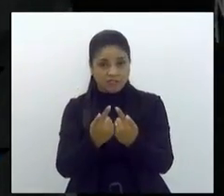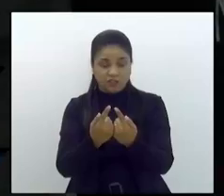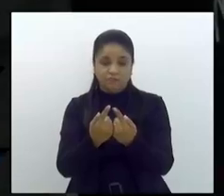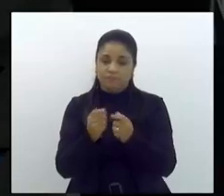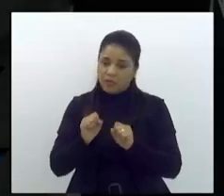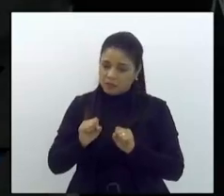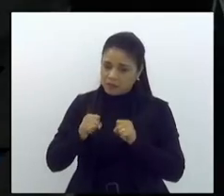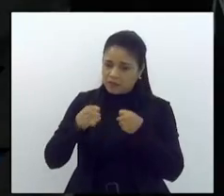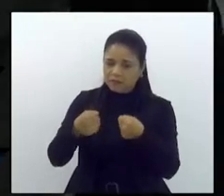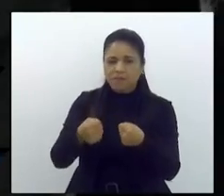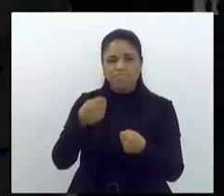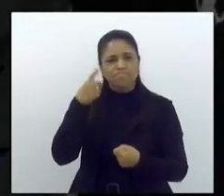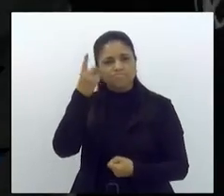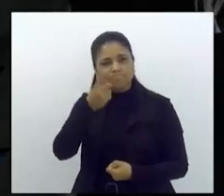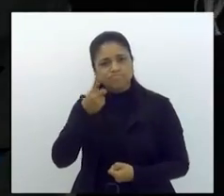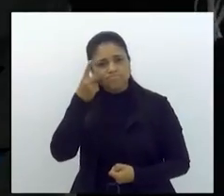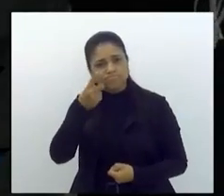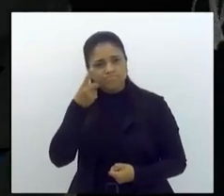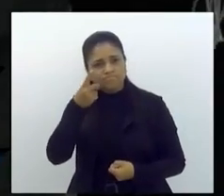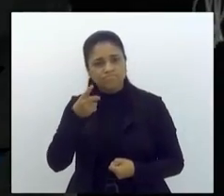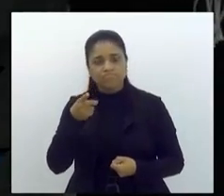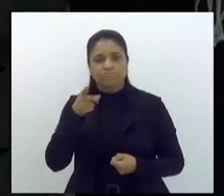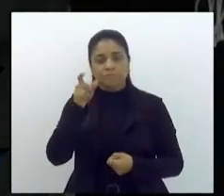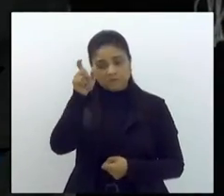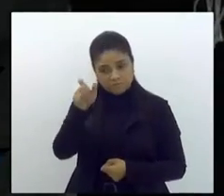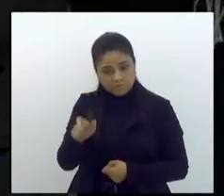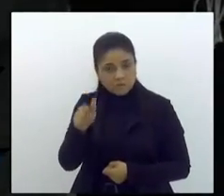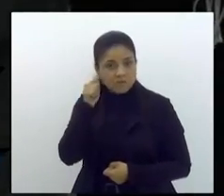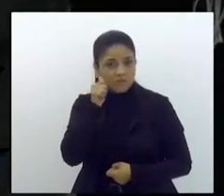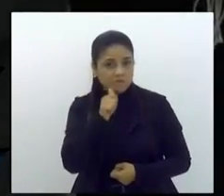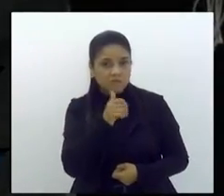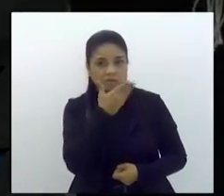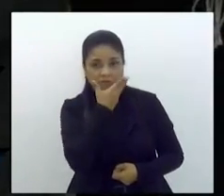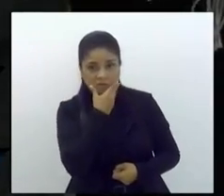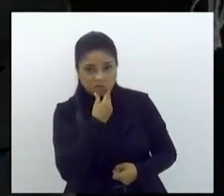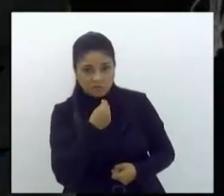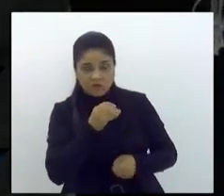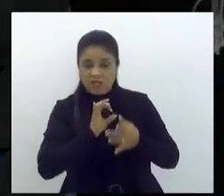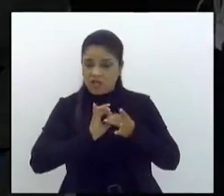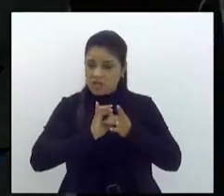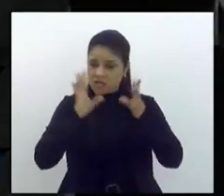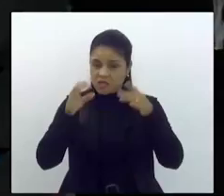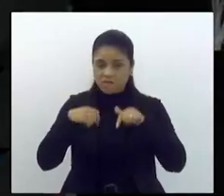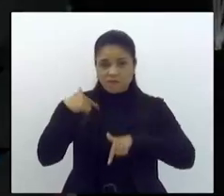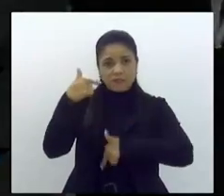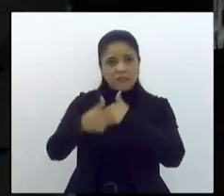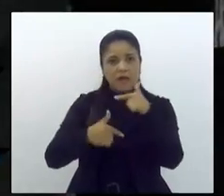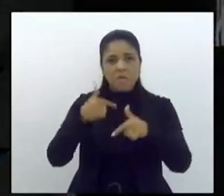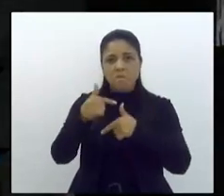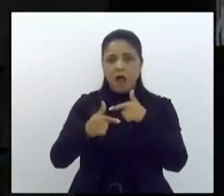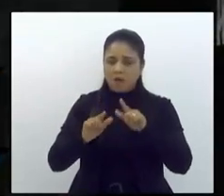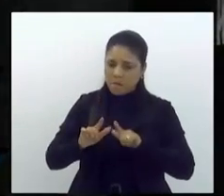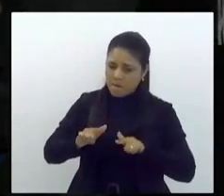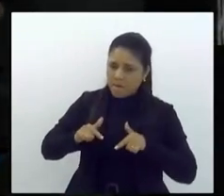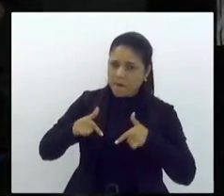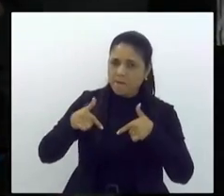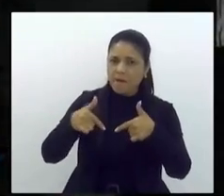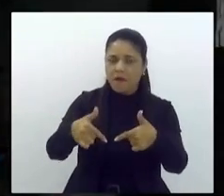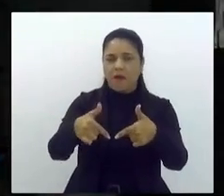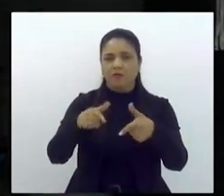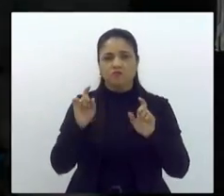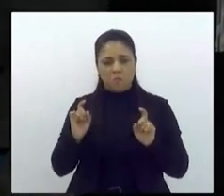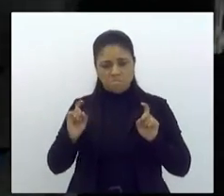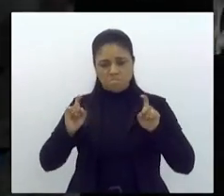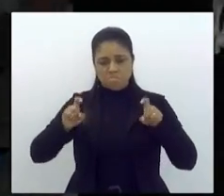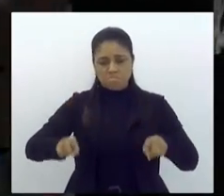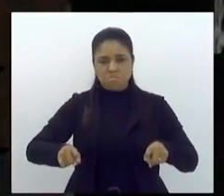dos seus parlamentares para que eles e elas possam exercer livremente não é o seu mandato e